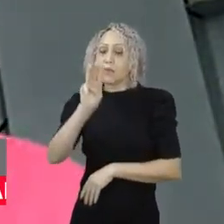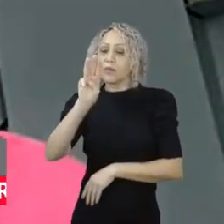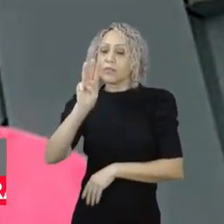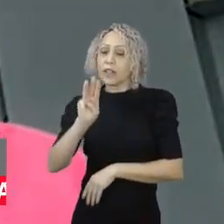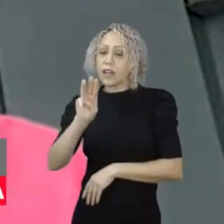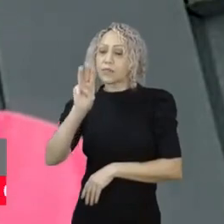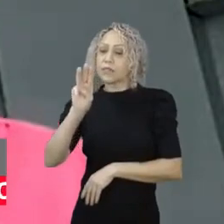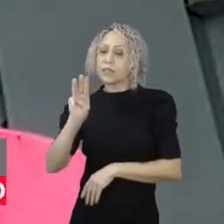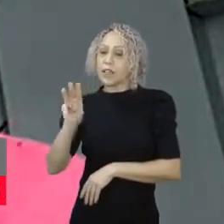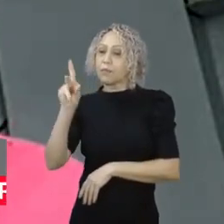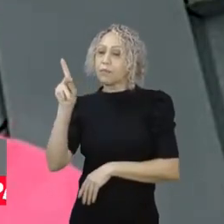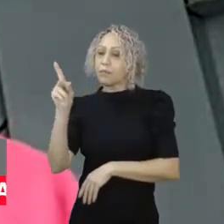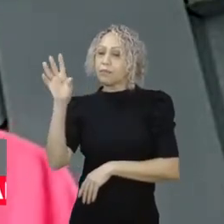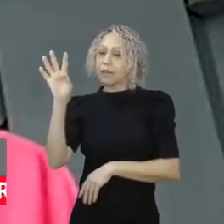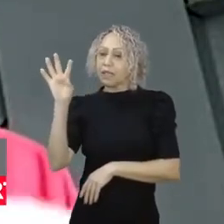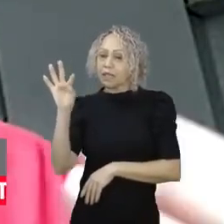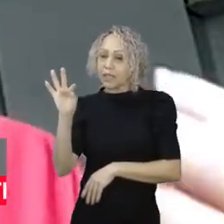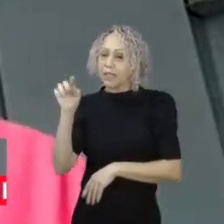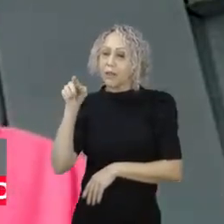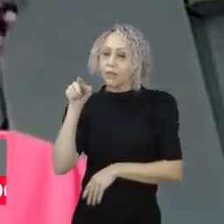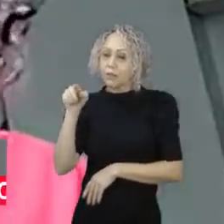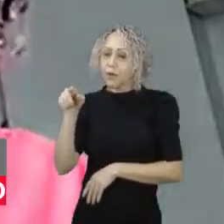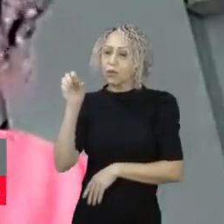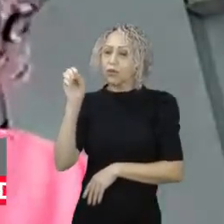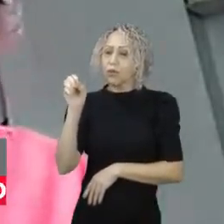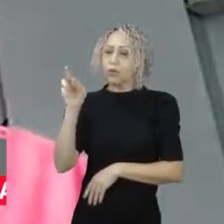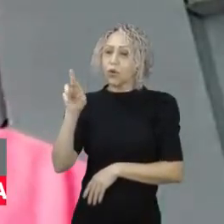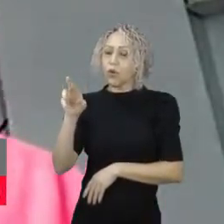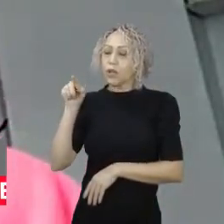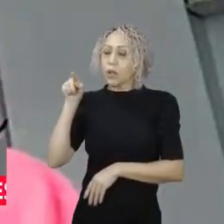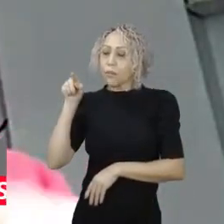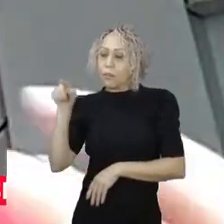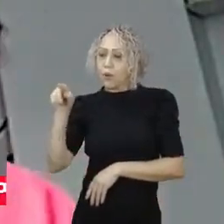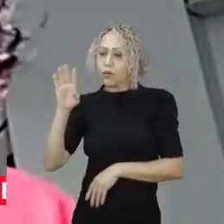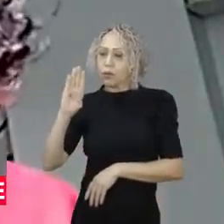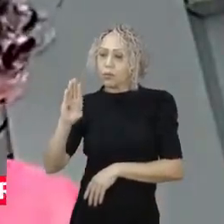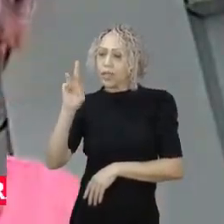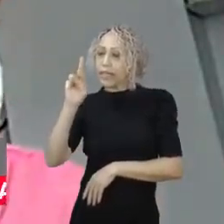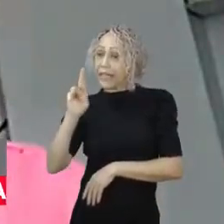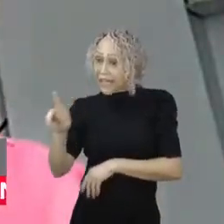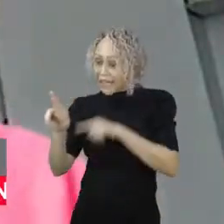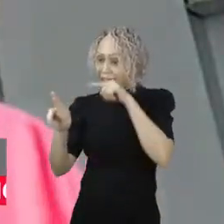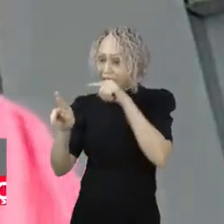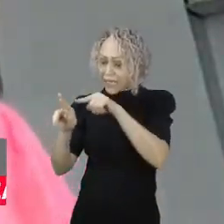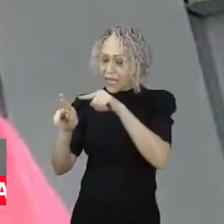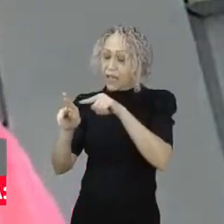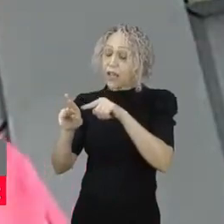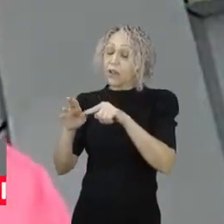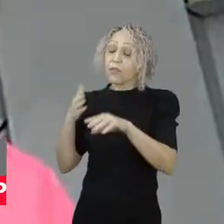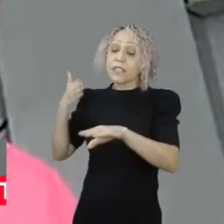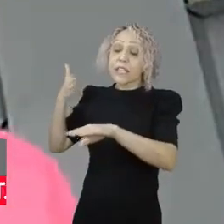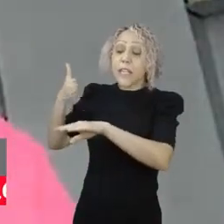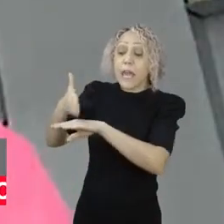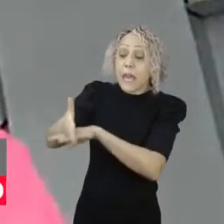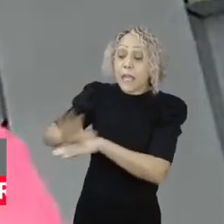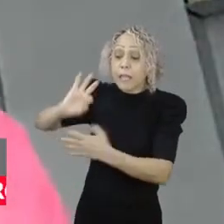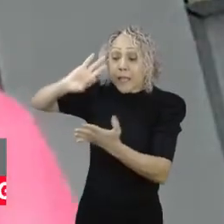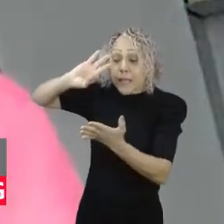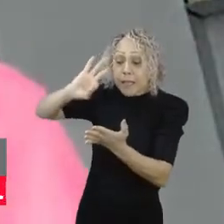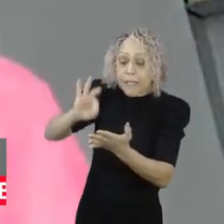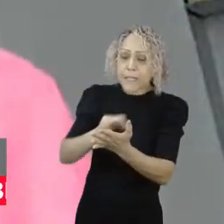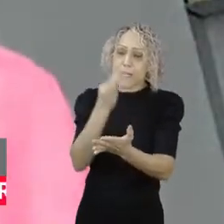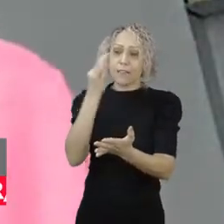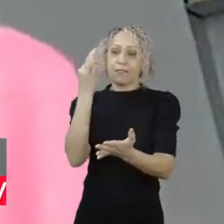www.pt.org.br, mais uma vez, ir lá e se inscrever. Nós precisamos da inscrição de vocês, porque,